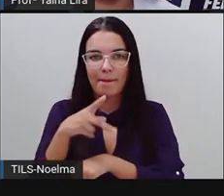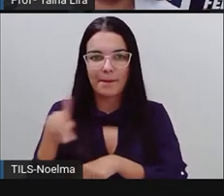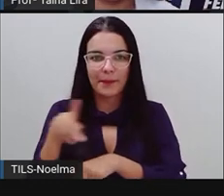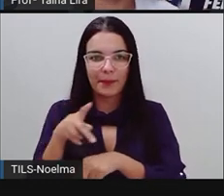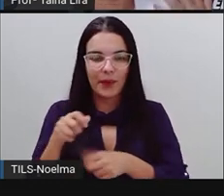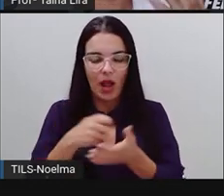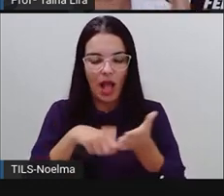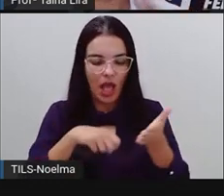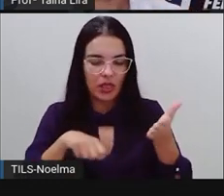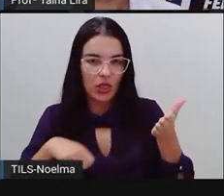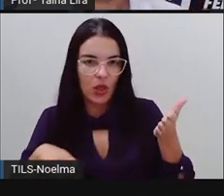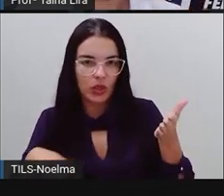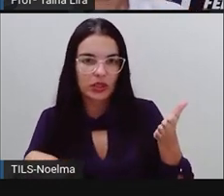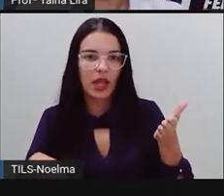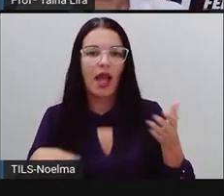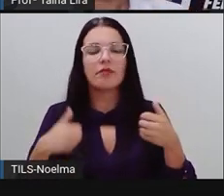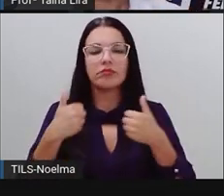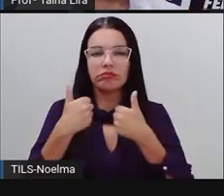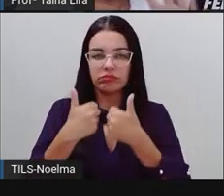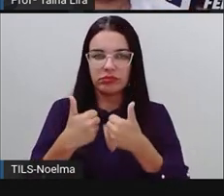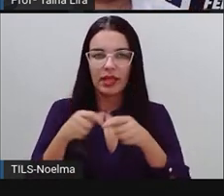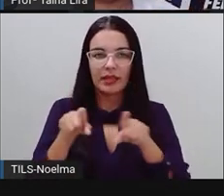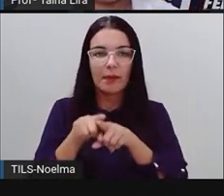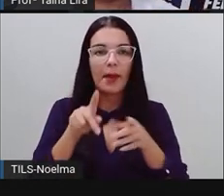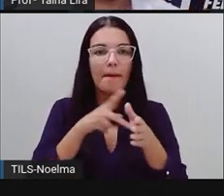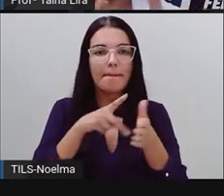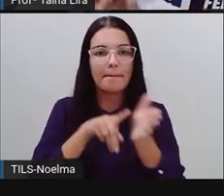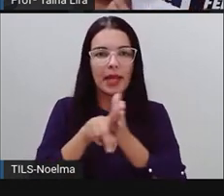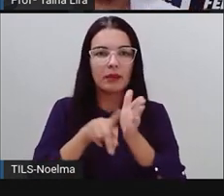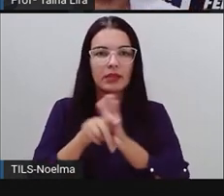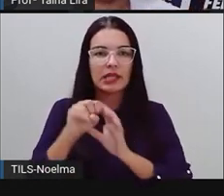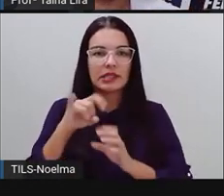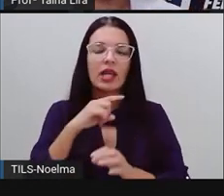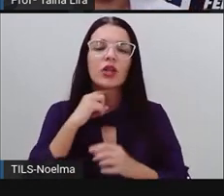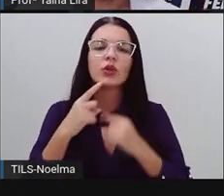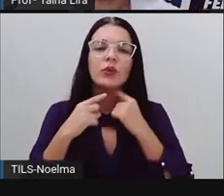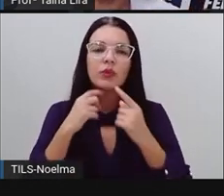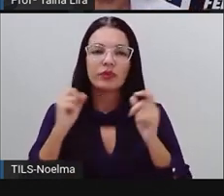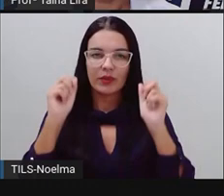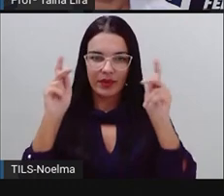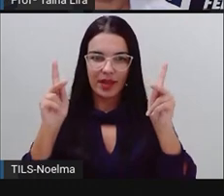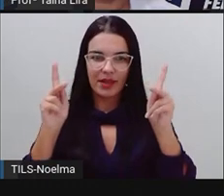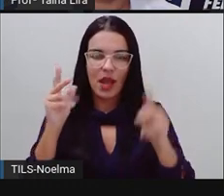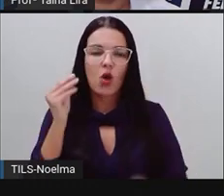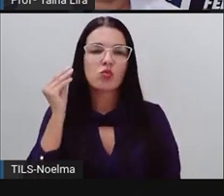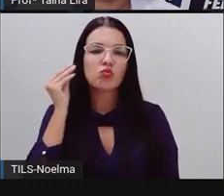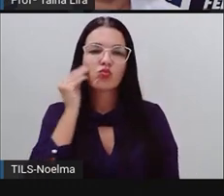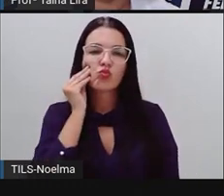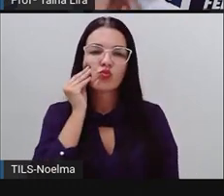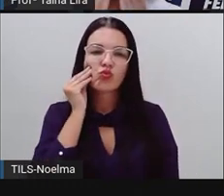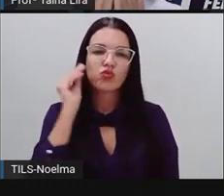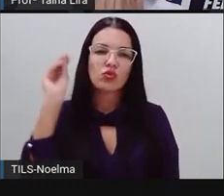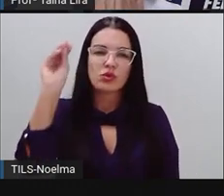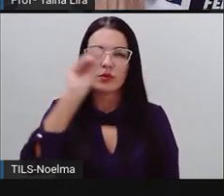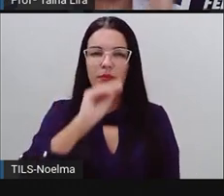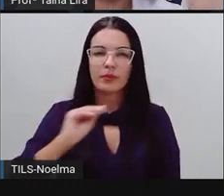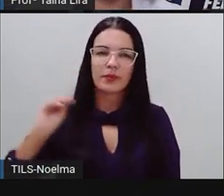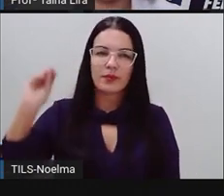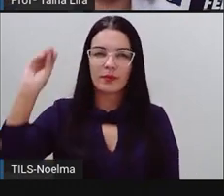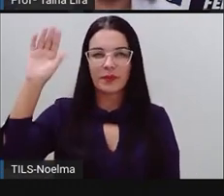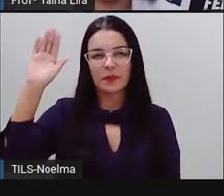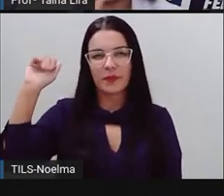tá anotar lembrar de anotar e perguntar para não ficar com dúvida nenhuma certo então ó tchau tchau